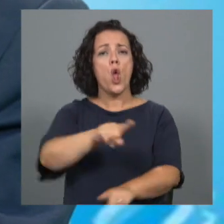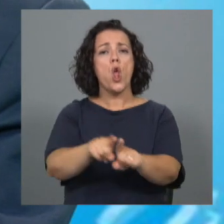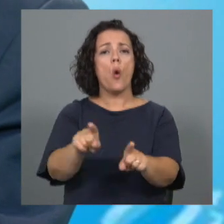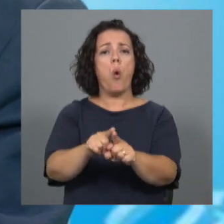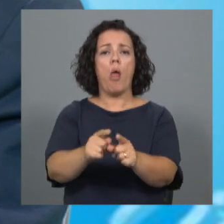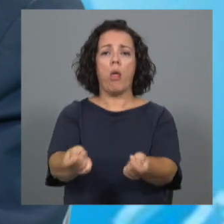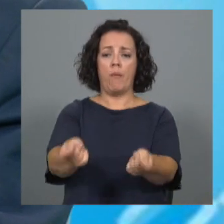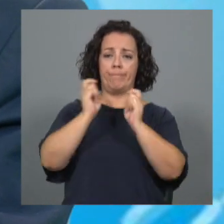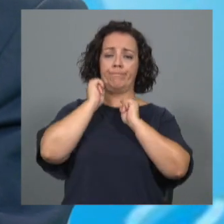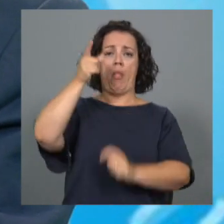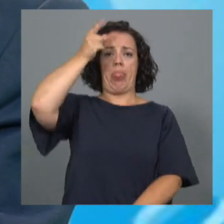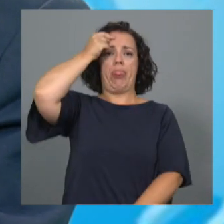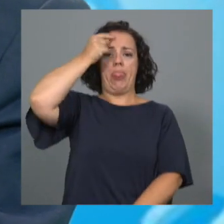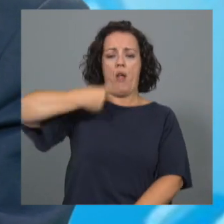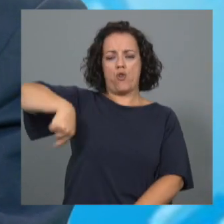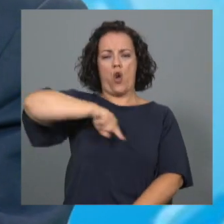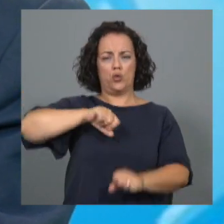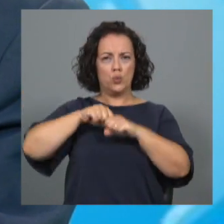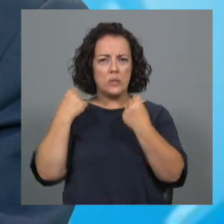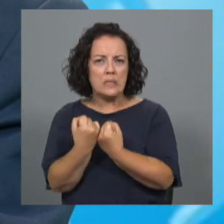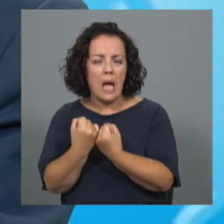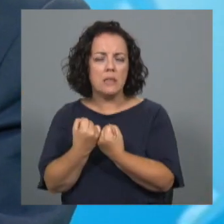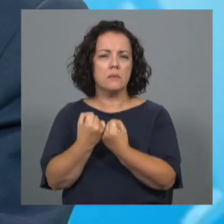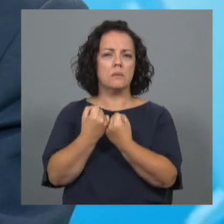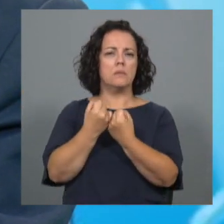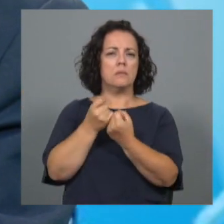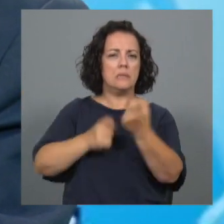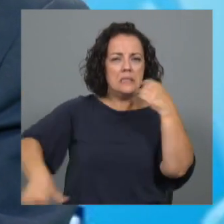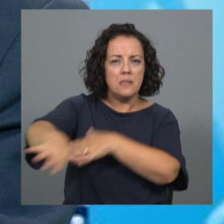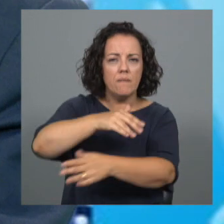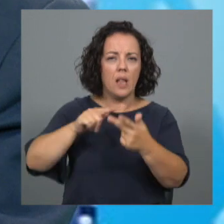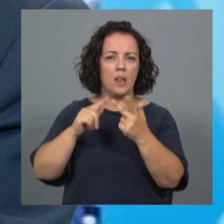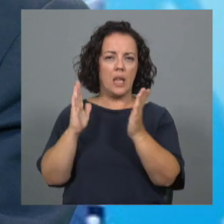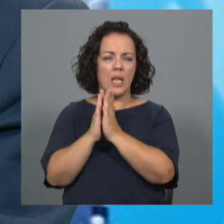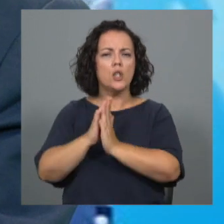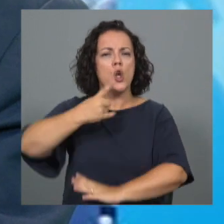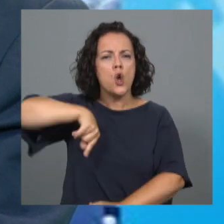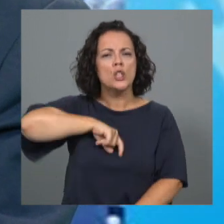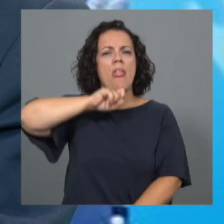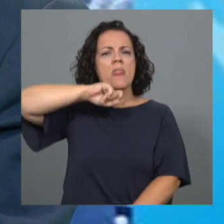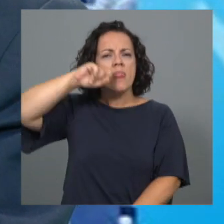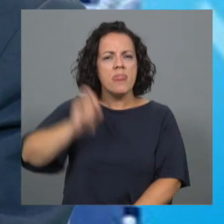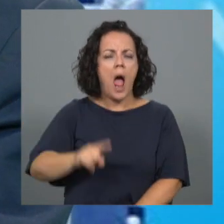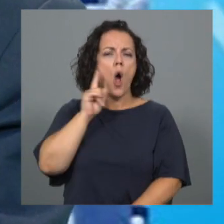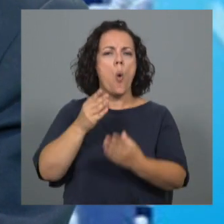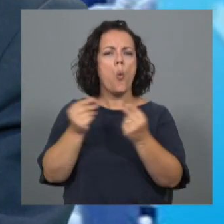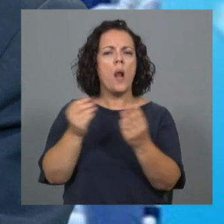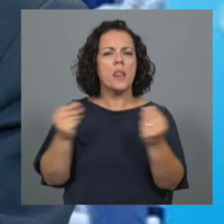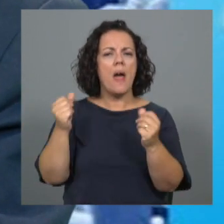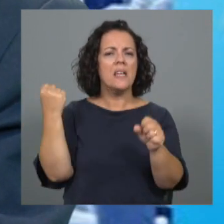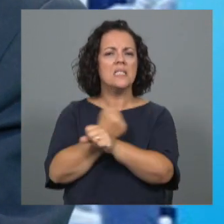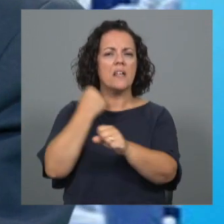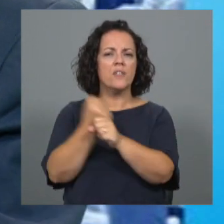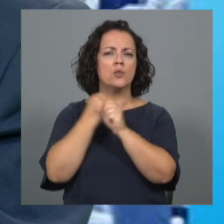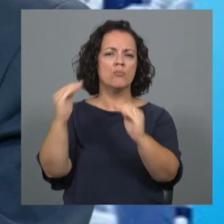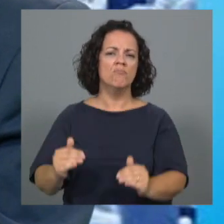nós, privados, a todos nós, sociedade civil, a todos nós, Igreja. Nós temos capacidade de prestar este serviço com altíssima qualidade, melhor do